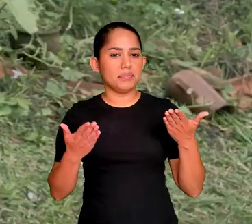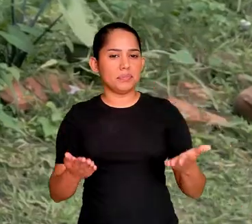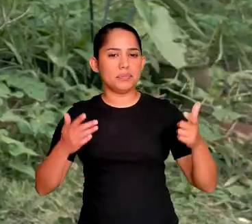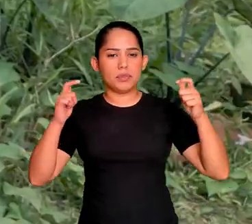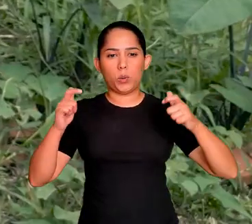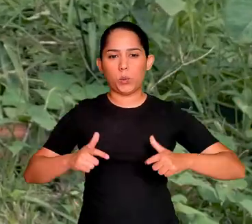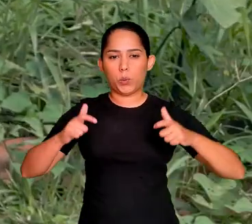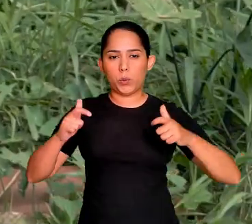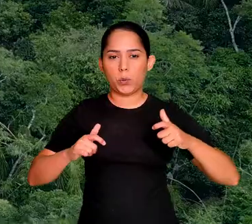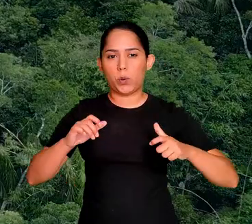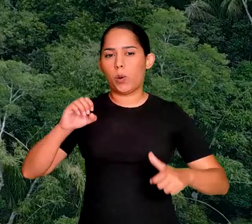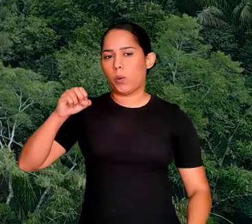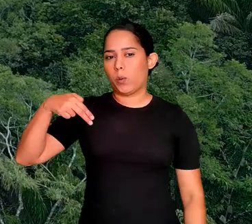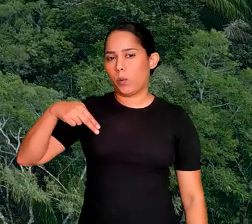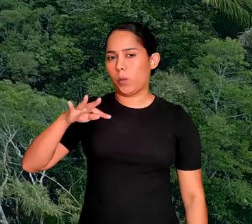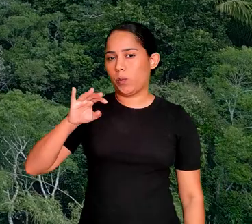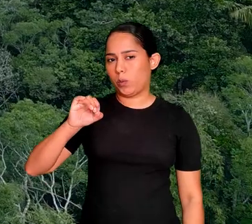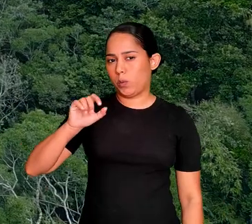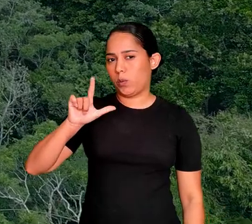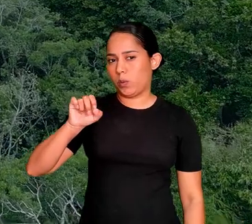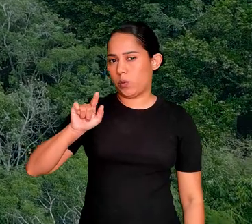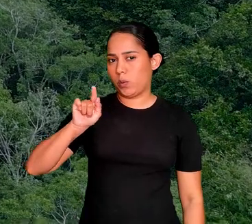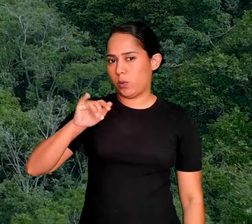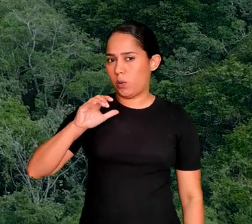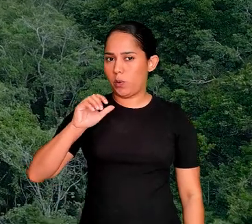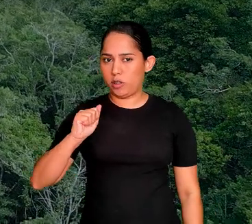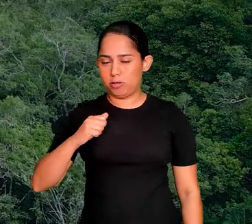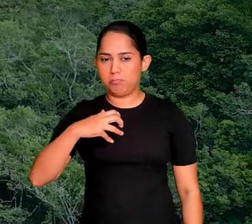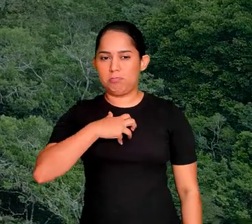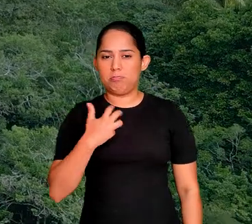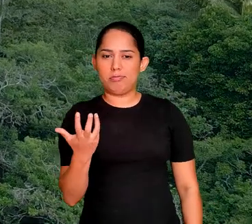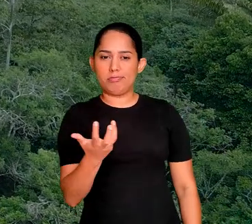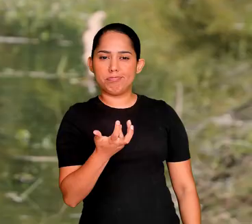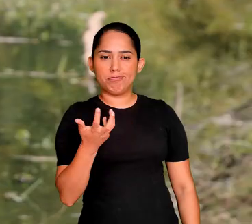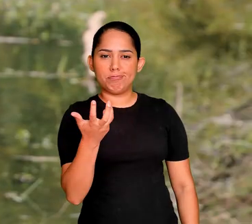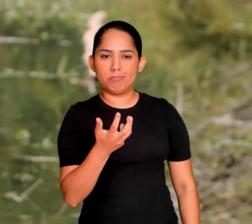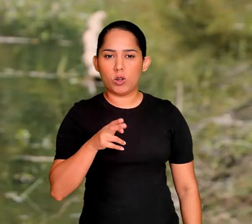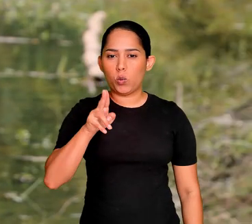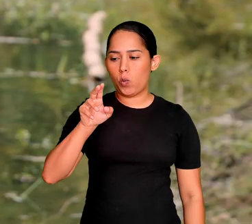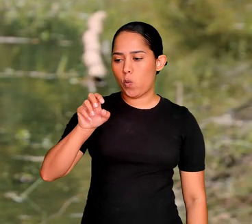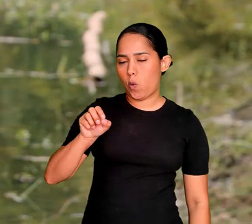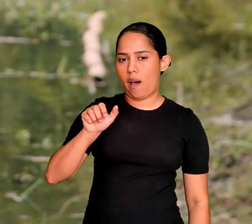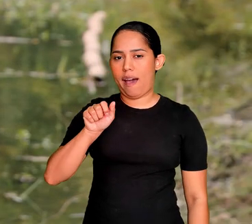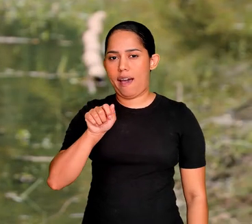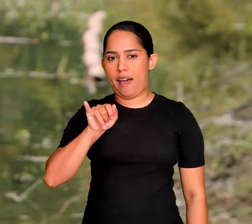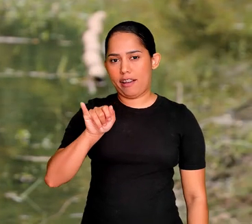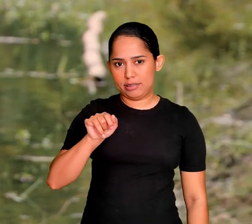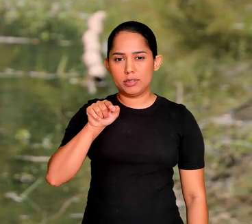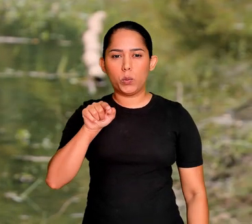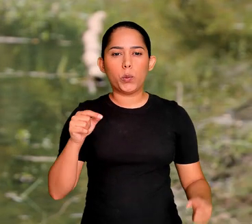Estamos aqui na Unidade Ontológica Agrícola Ecológica Integral, o OAI, primeiro